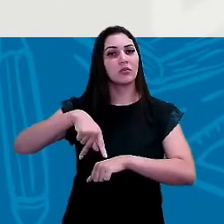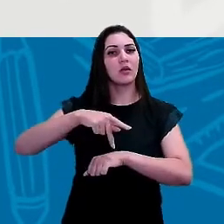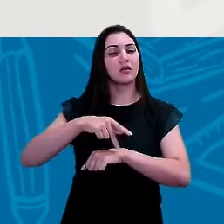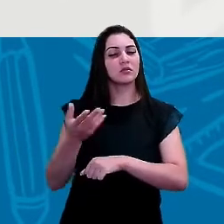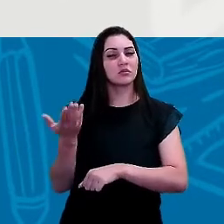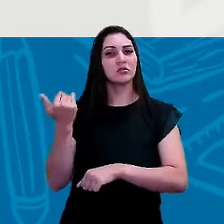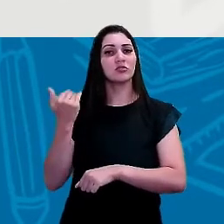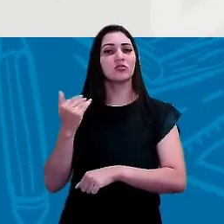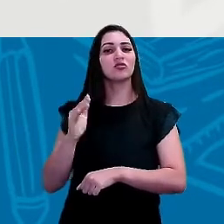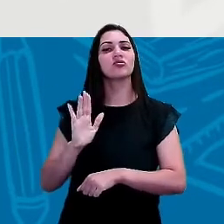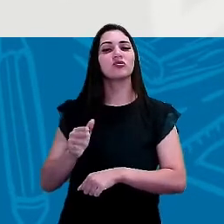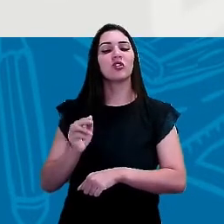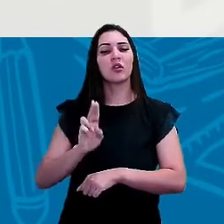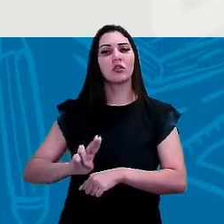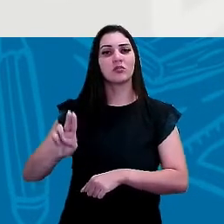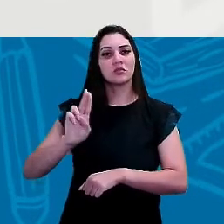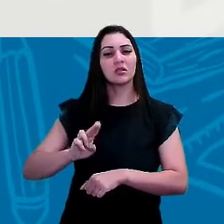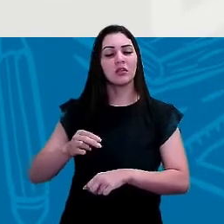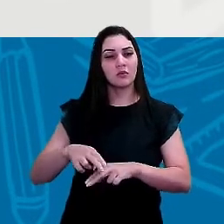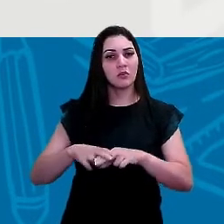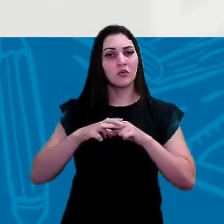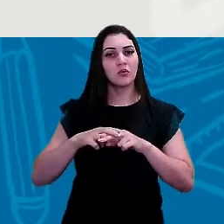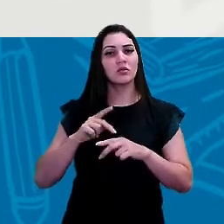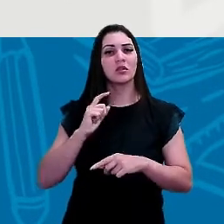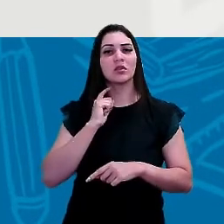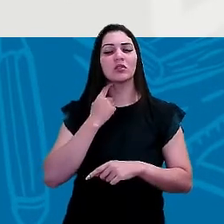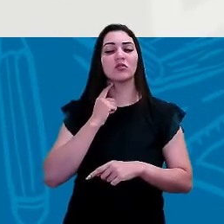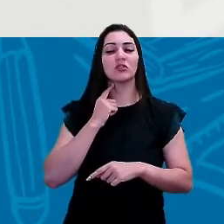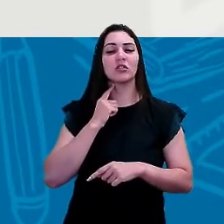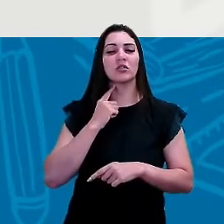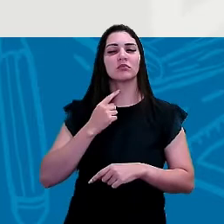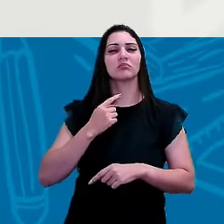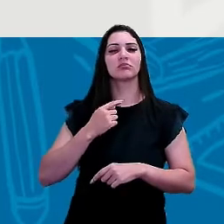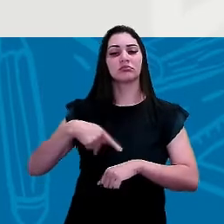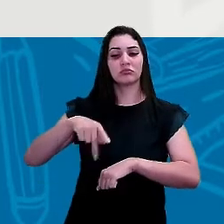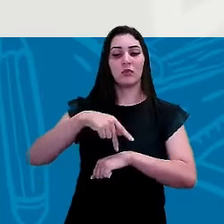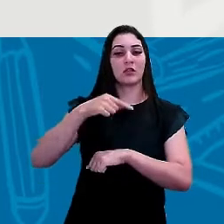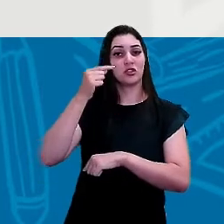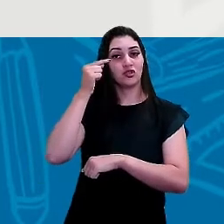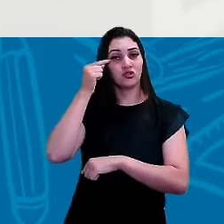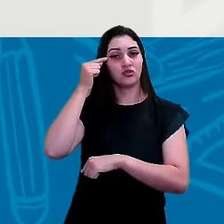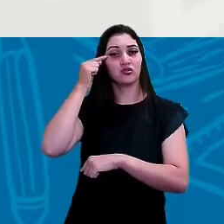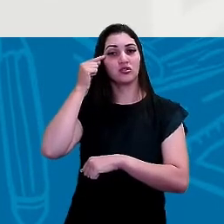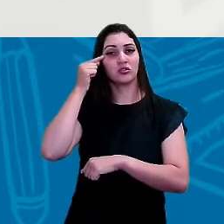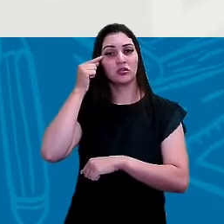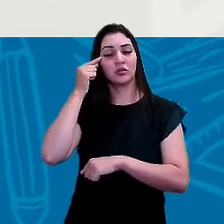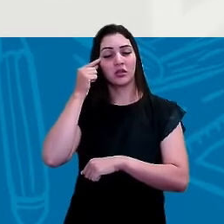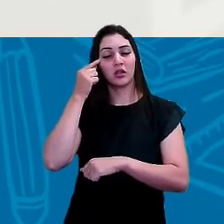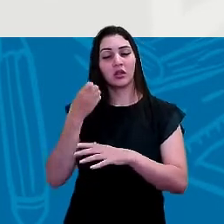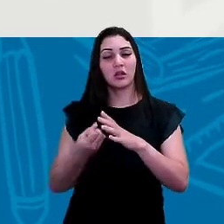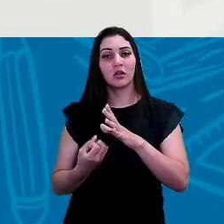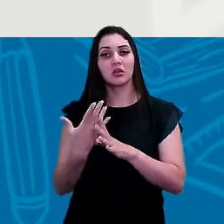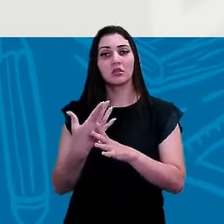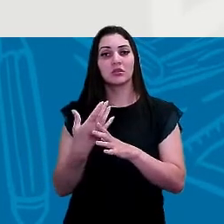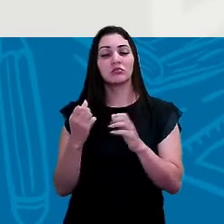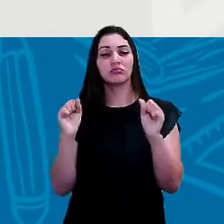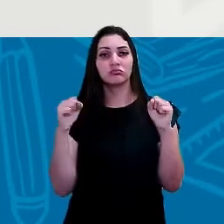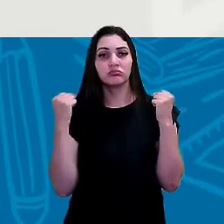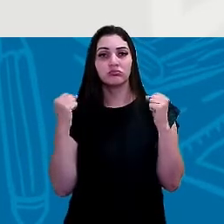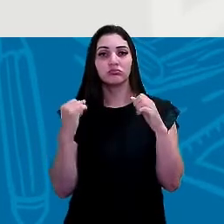conta da poluição, na China, em países onde a produção industrial ela